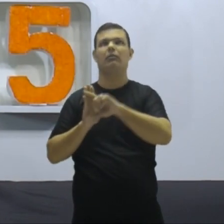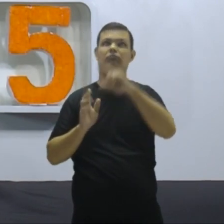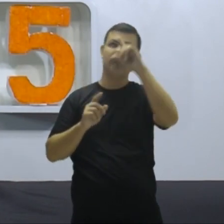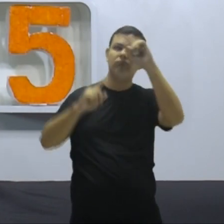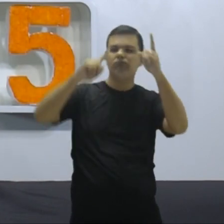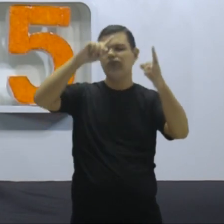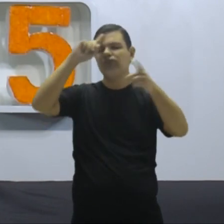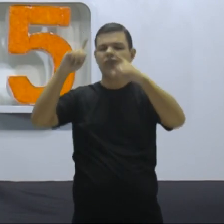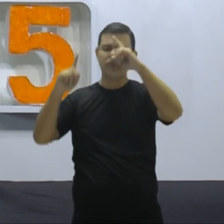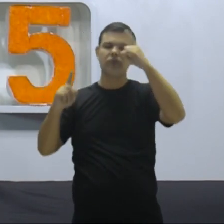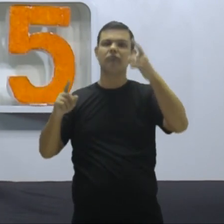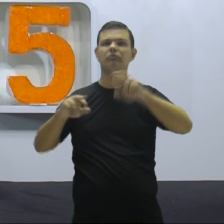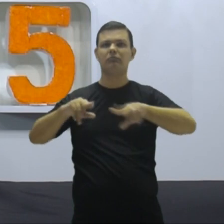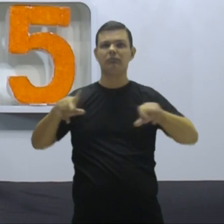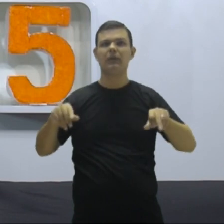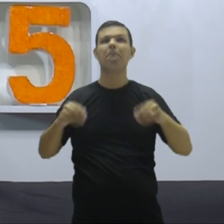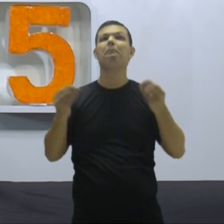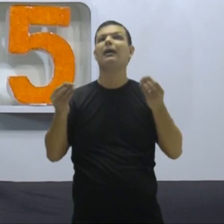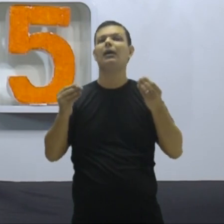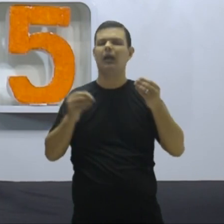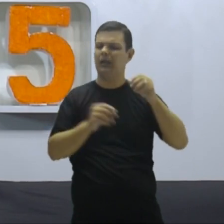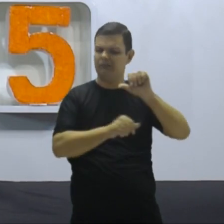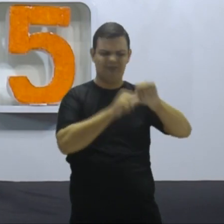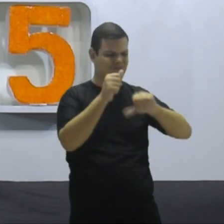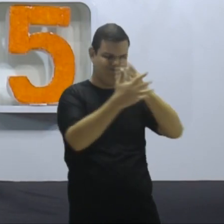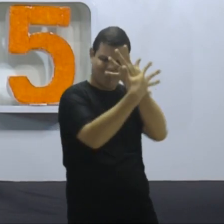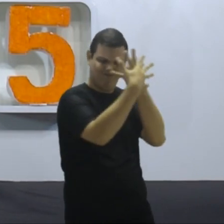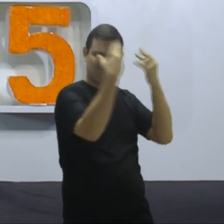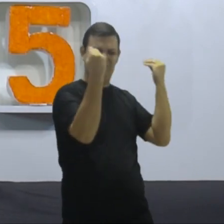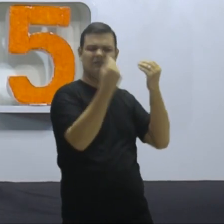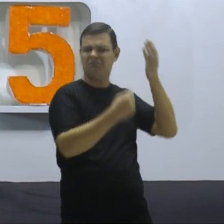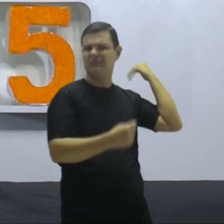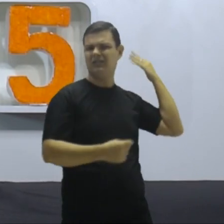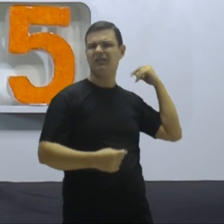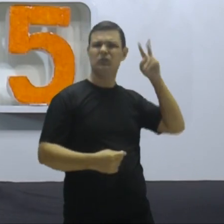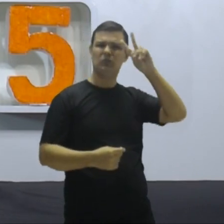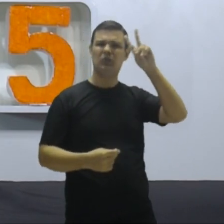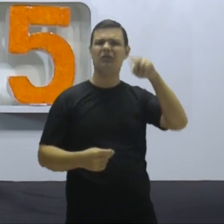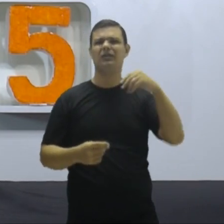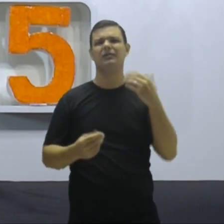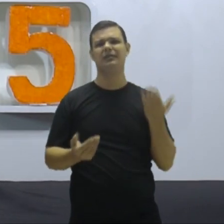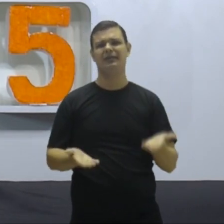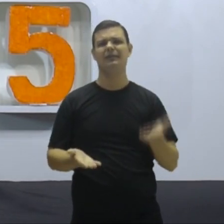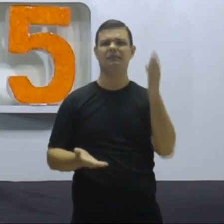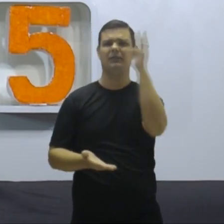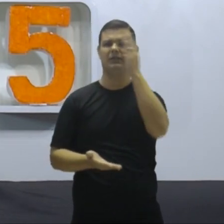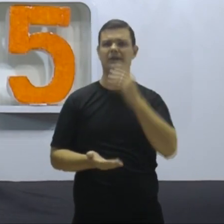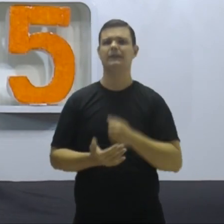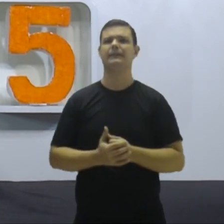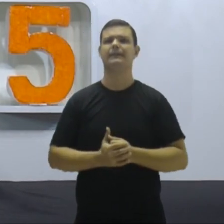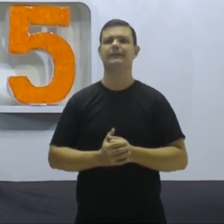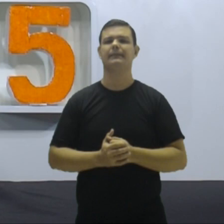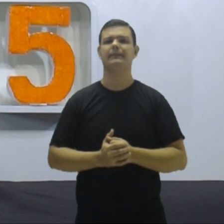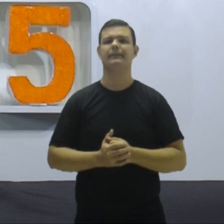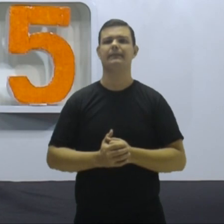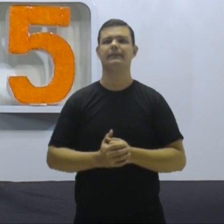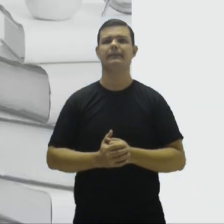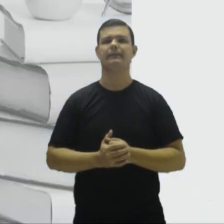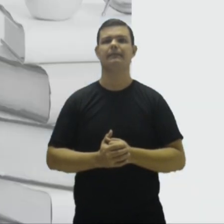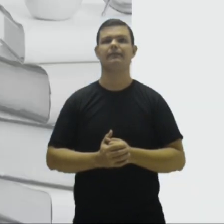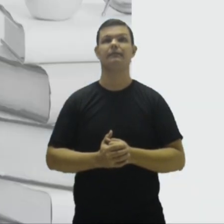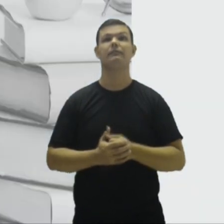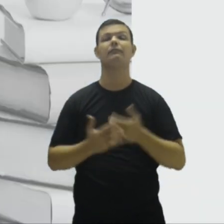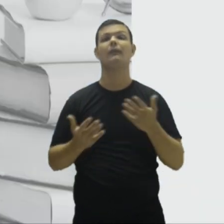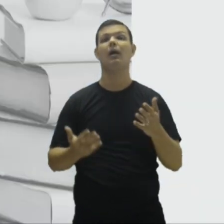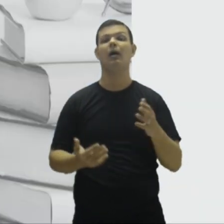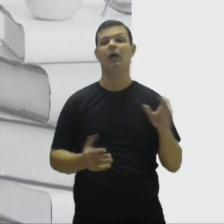ideias para que a gente possa superar esse momento fatídico da nossa história brasileira, ok? E a presença